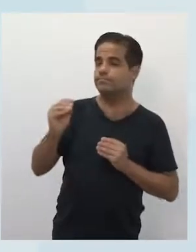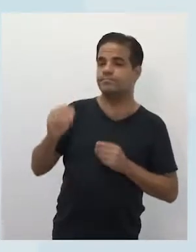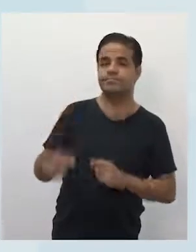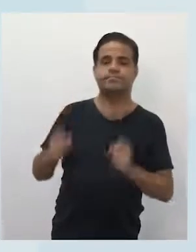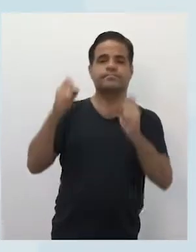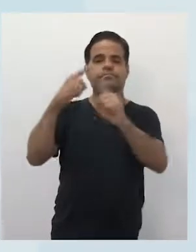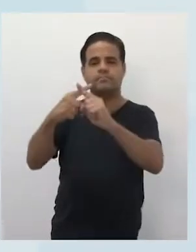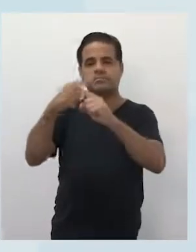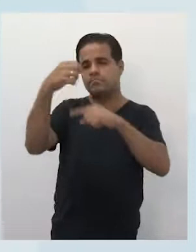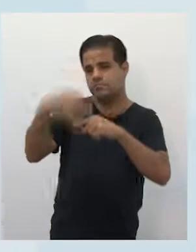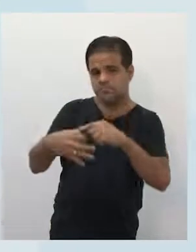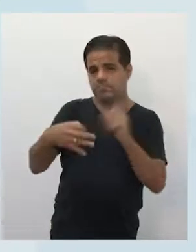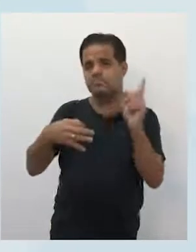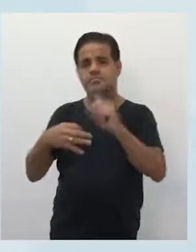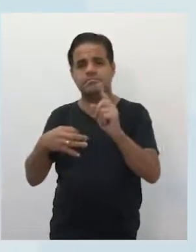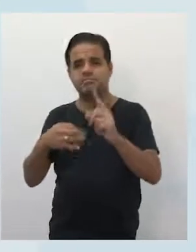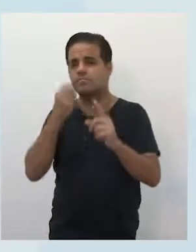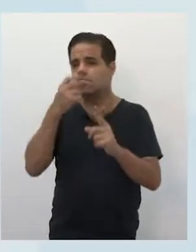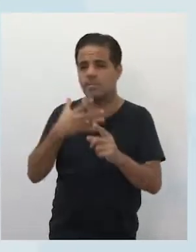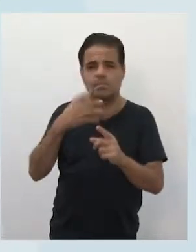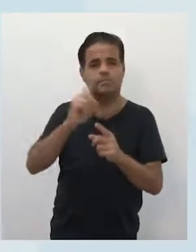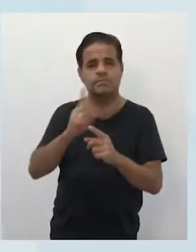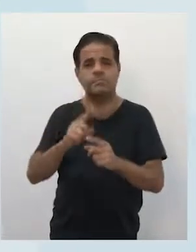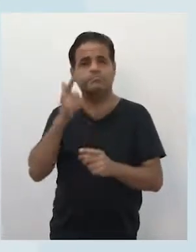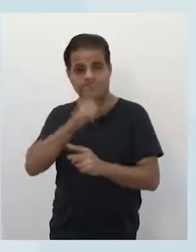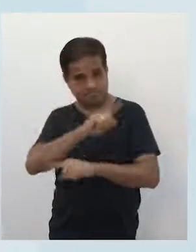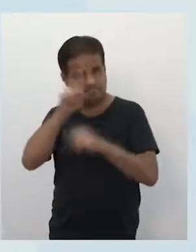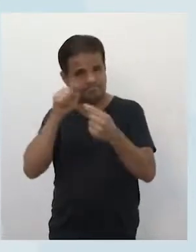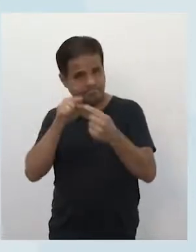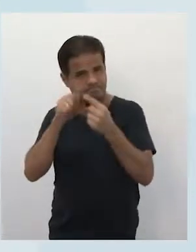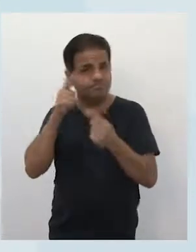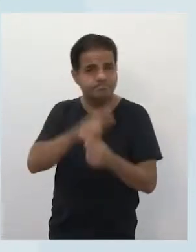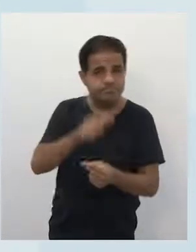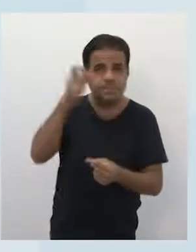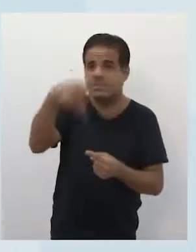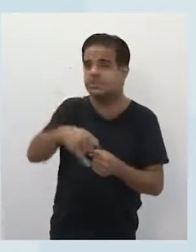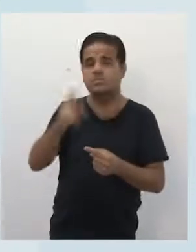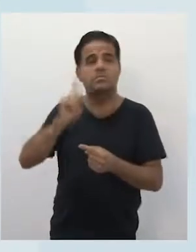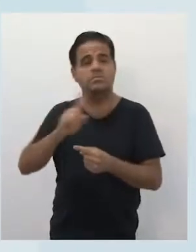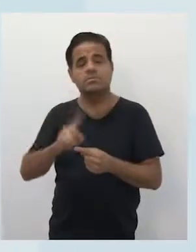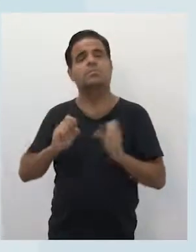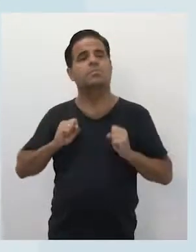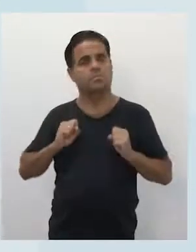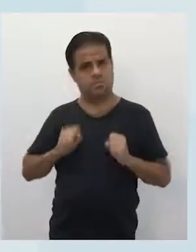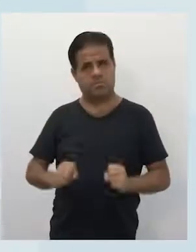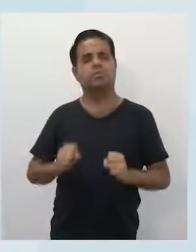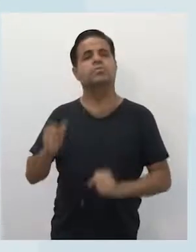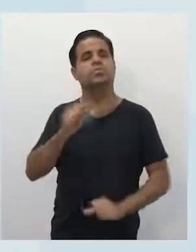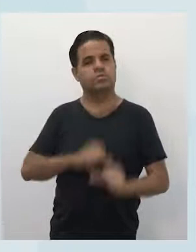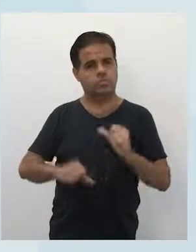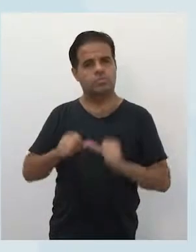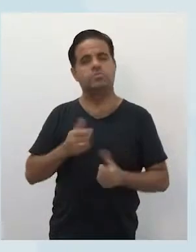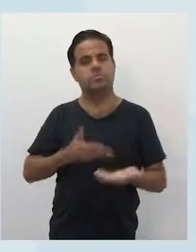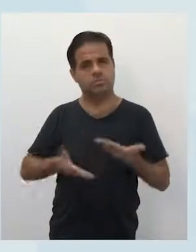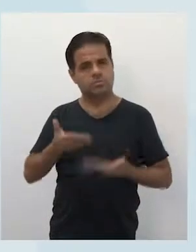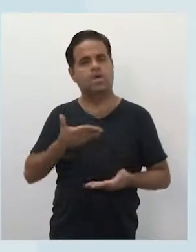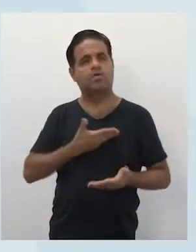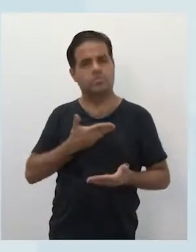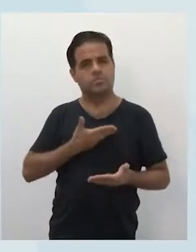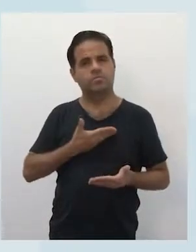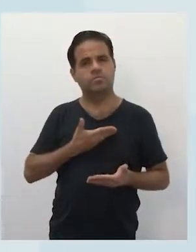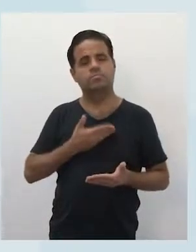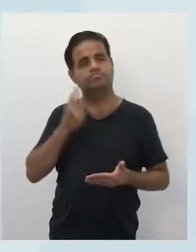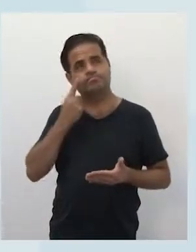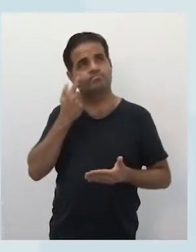Está adequado, não está adequado, né? Atingiu o objetivo ou não atingiu. Pode, inclusive, trocar com o aluno, né? Com o colega, para